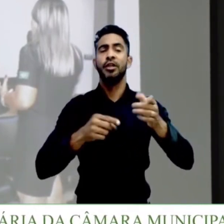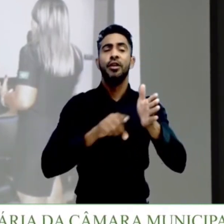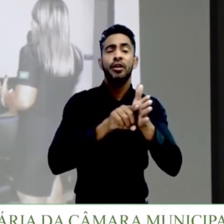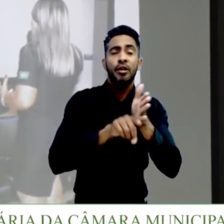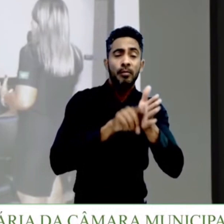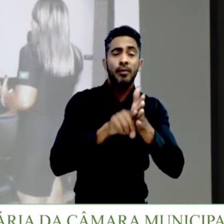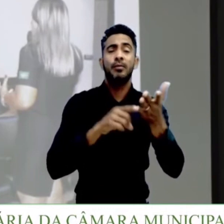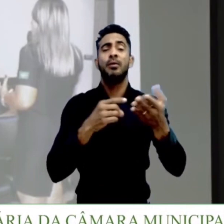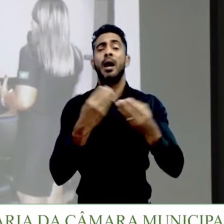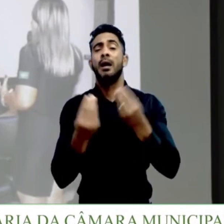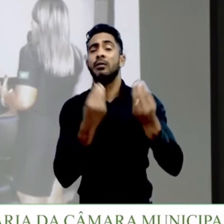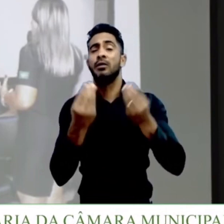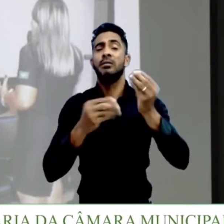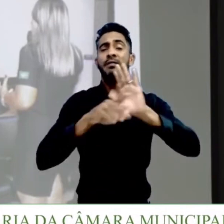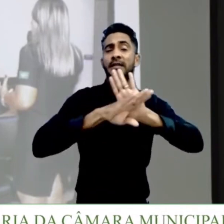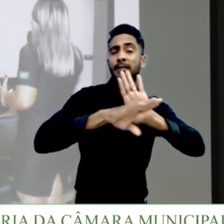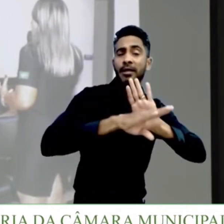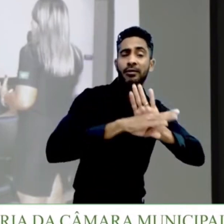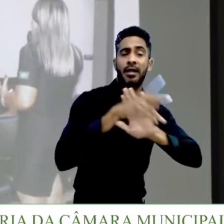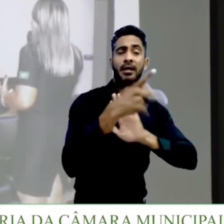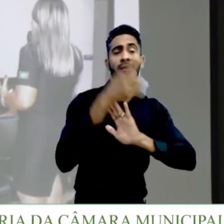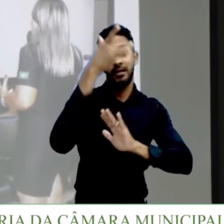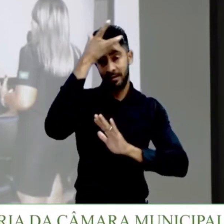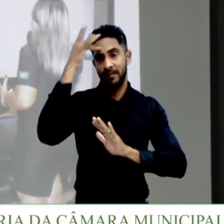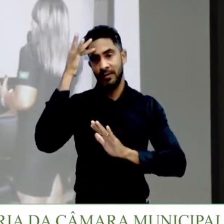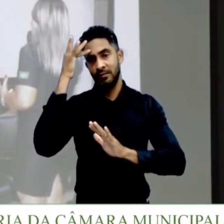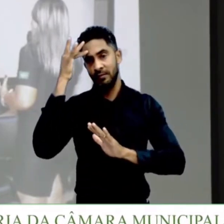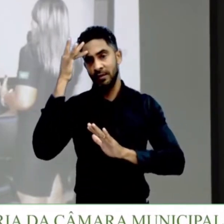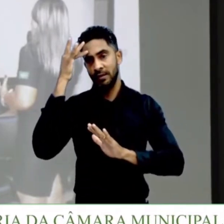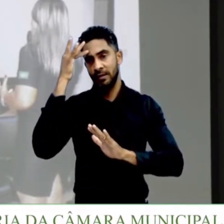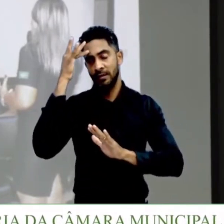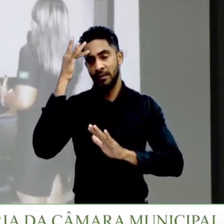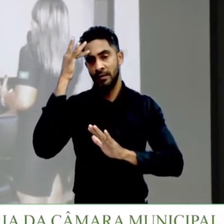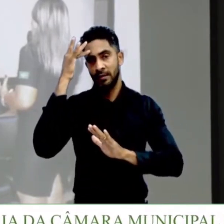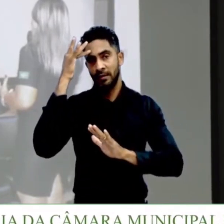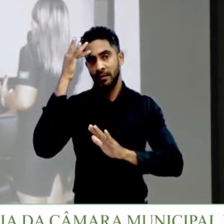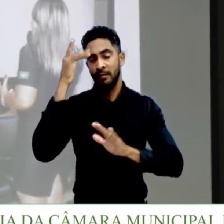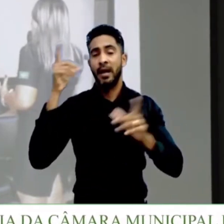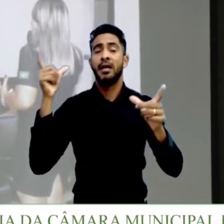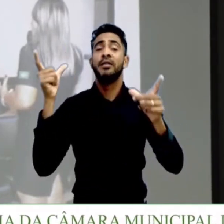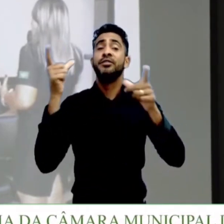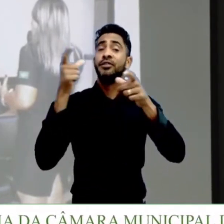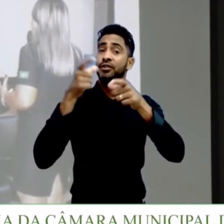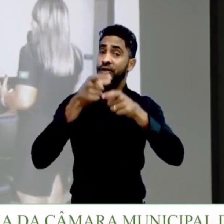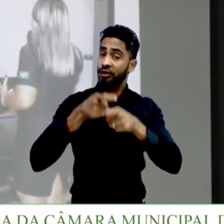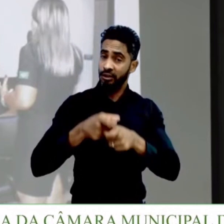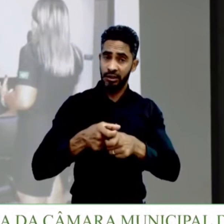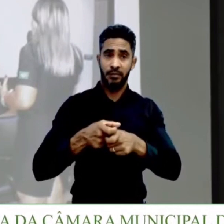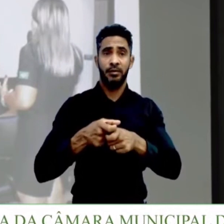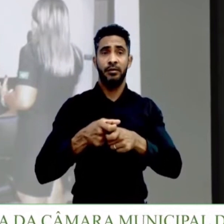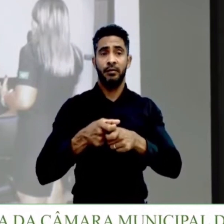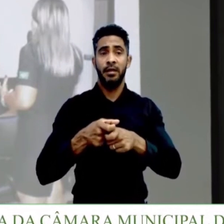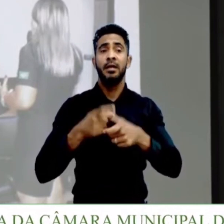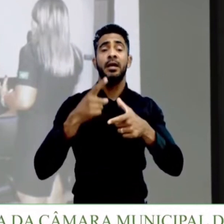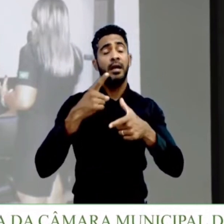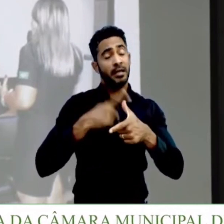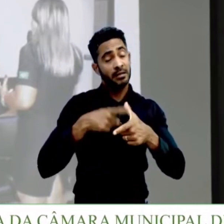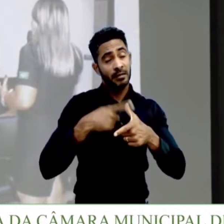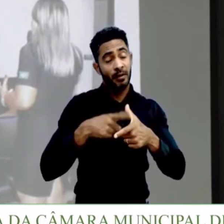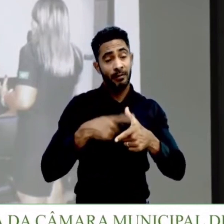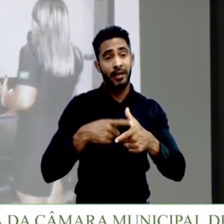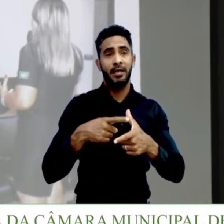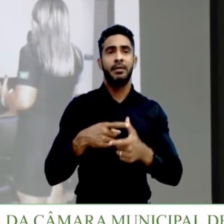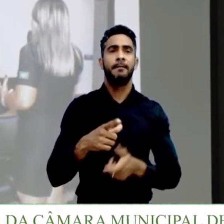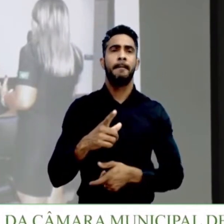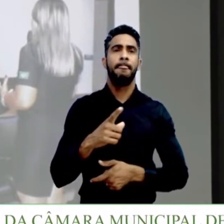buscar ações alternativas para ajudar a minimizar essa situação.